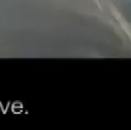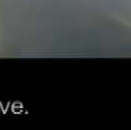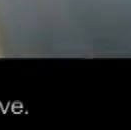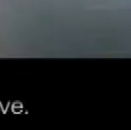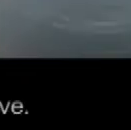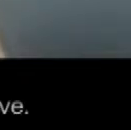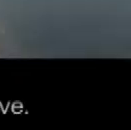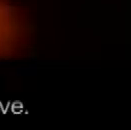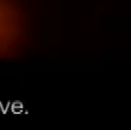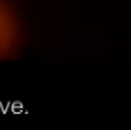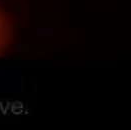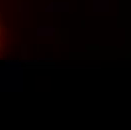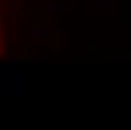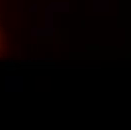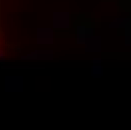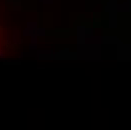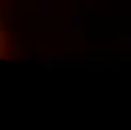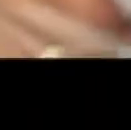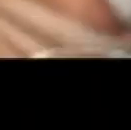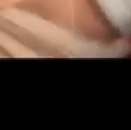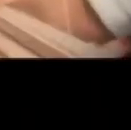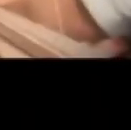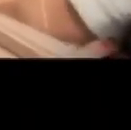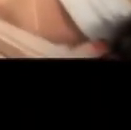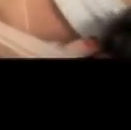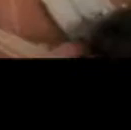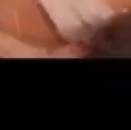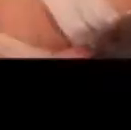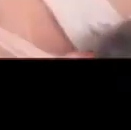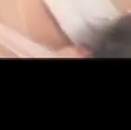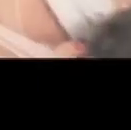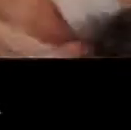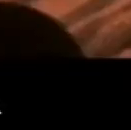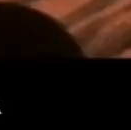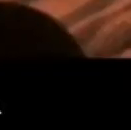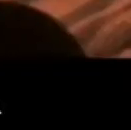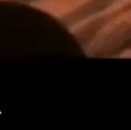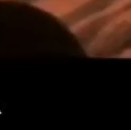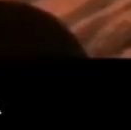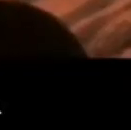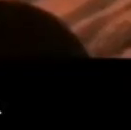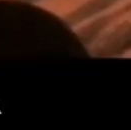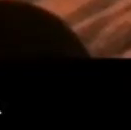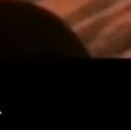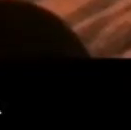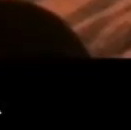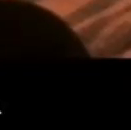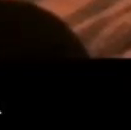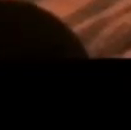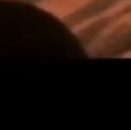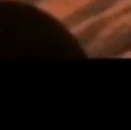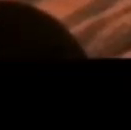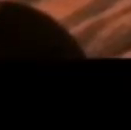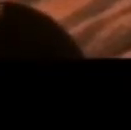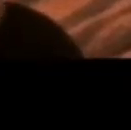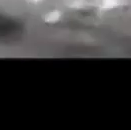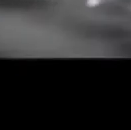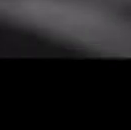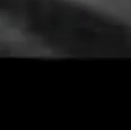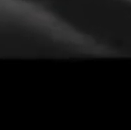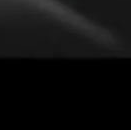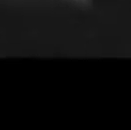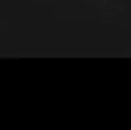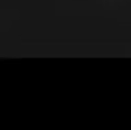tira de sua vítima tudo o que ela teve, tudo o que ela tem. Tudo que ainda poderia ter.